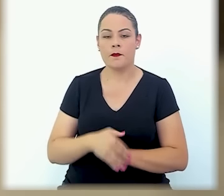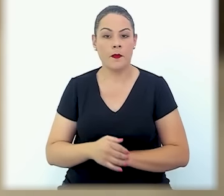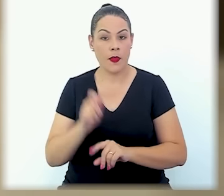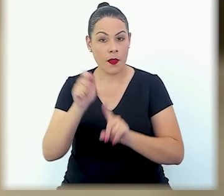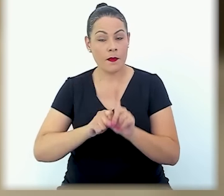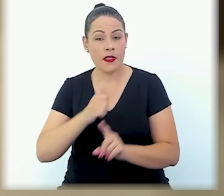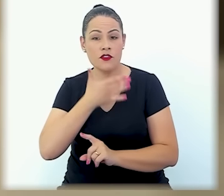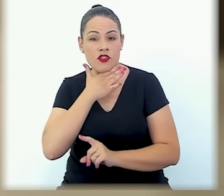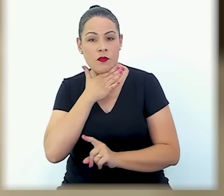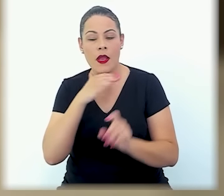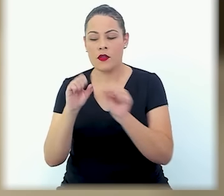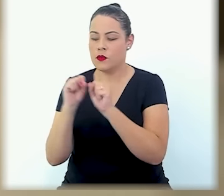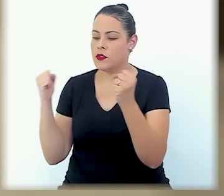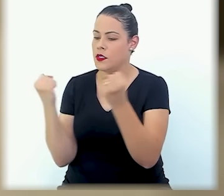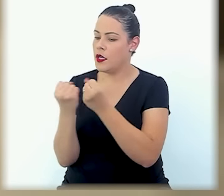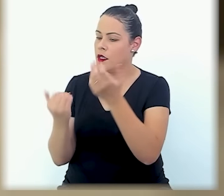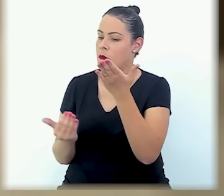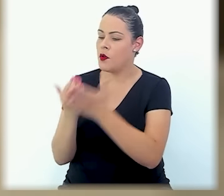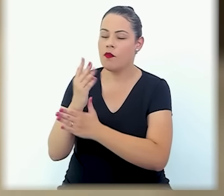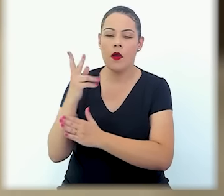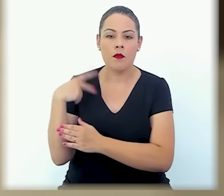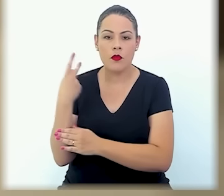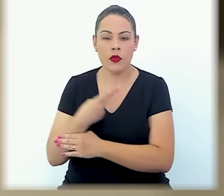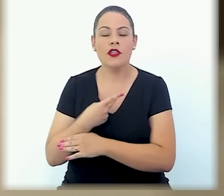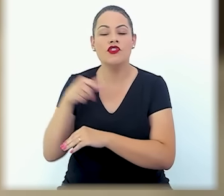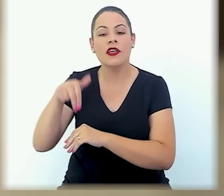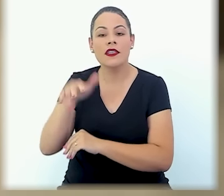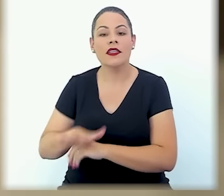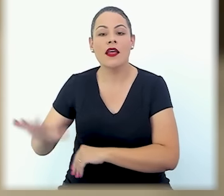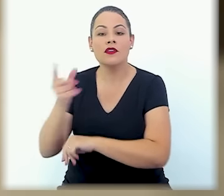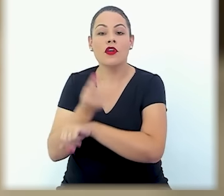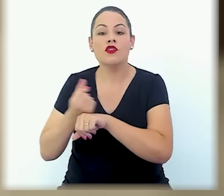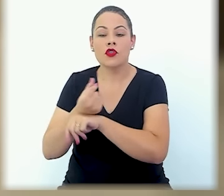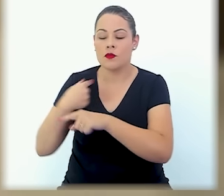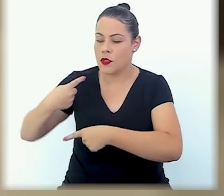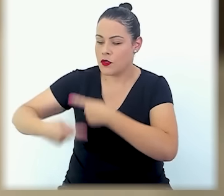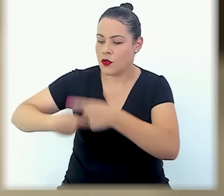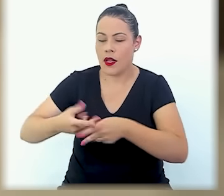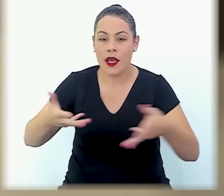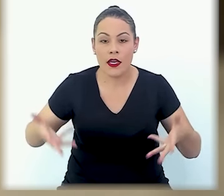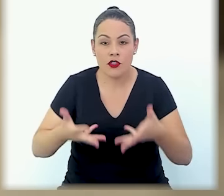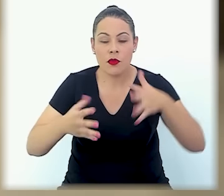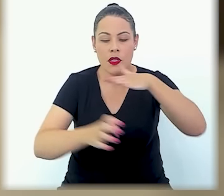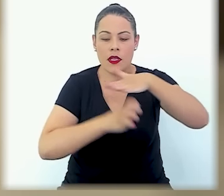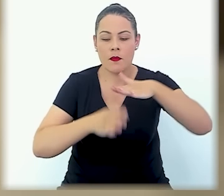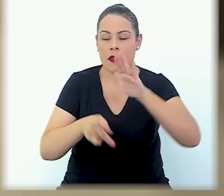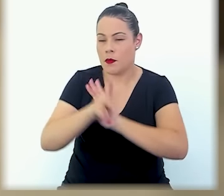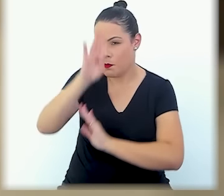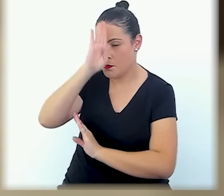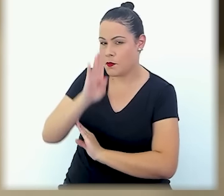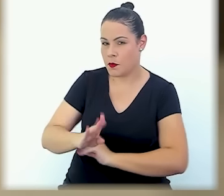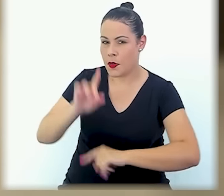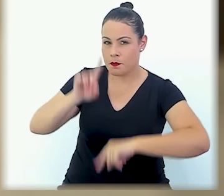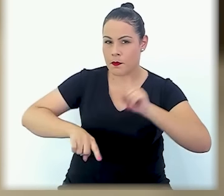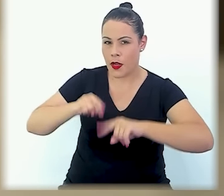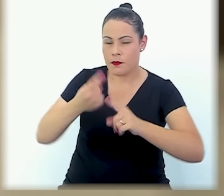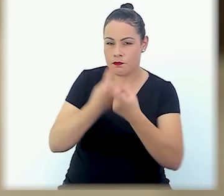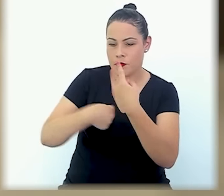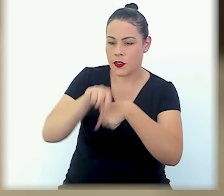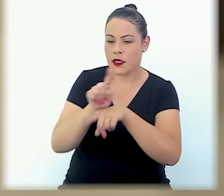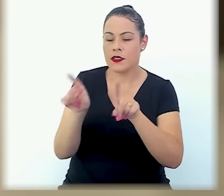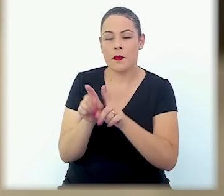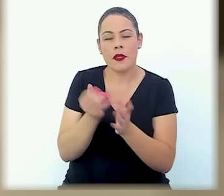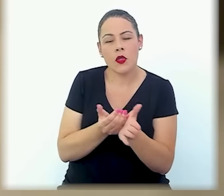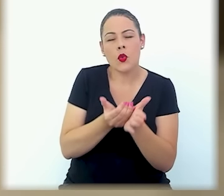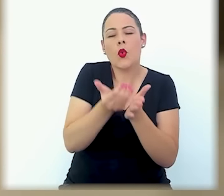em março, o Senado aprovou a Política Nacional de Economia Circular, que estimula que as empresas priorizem a reciclagem dos materiais